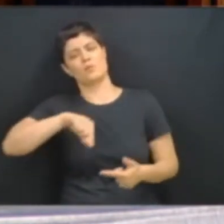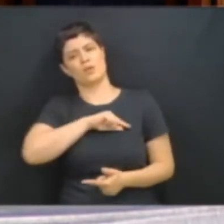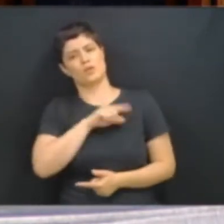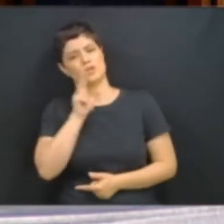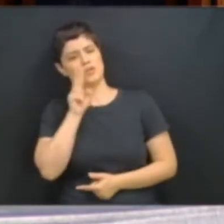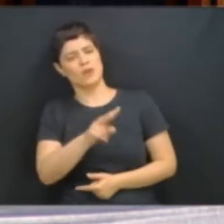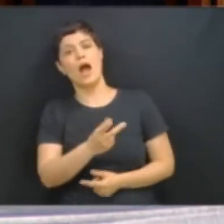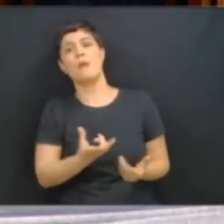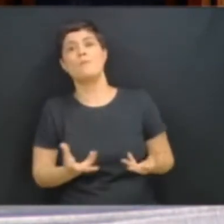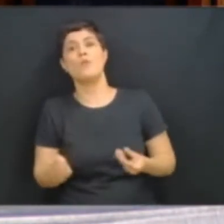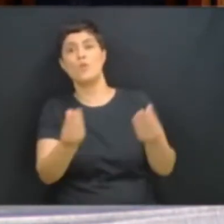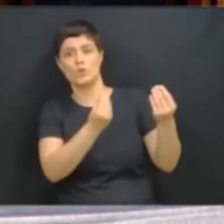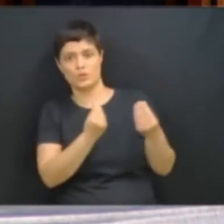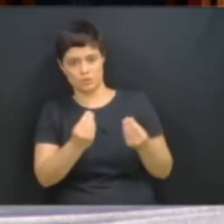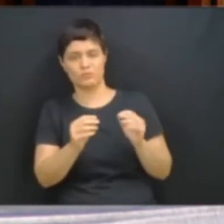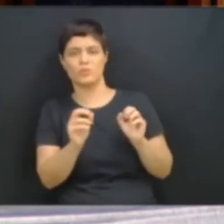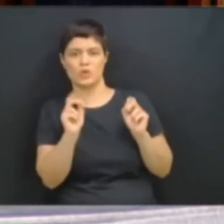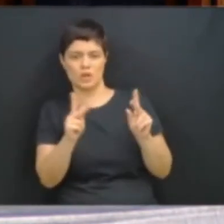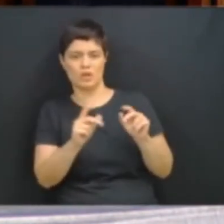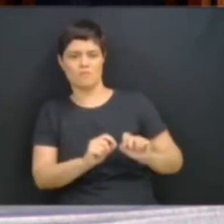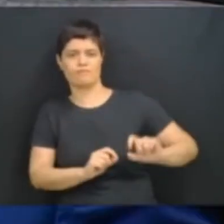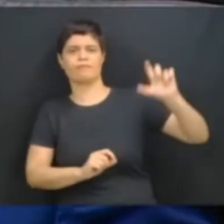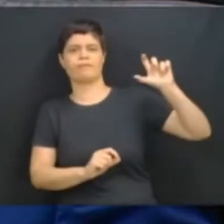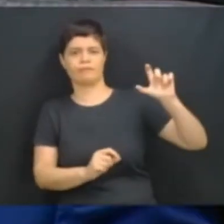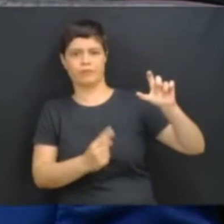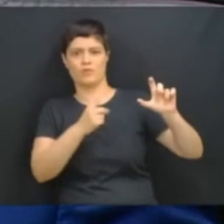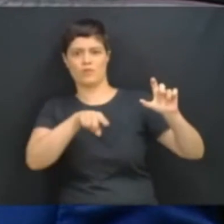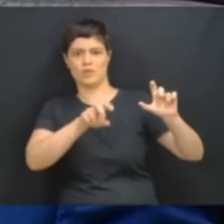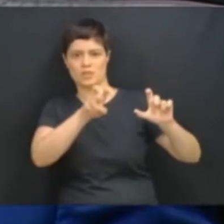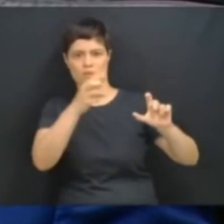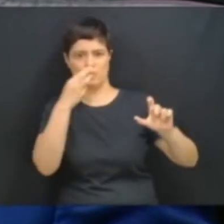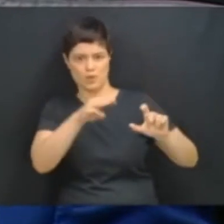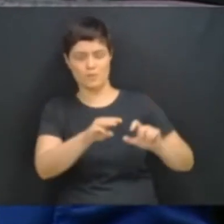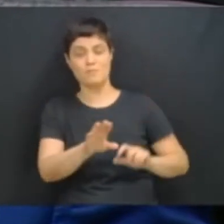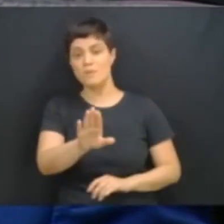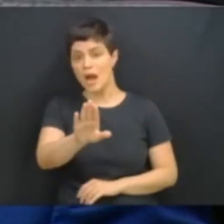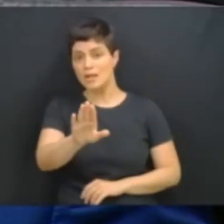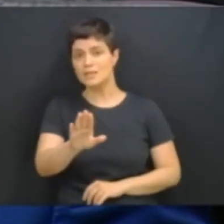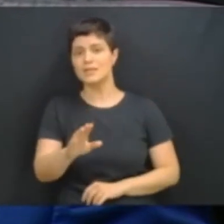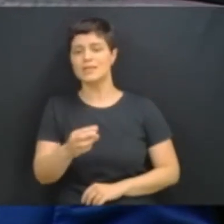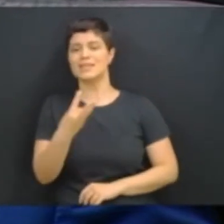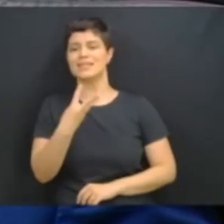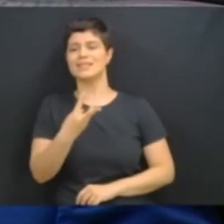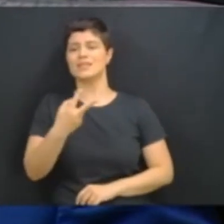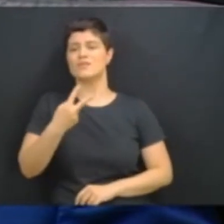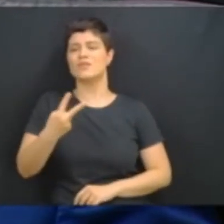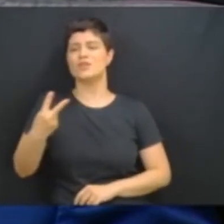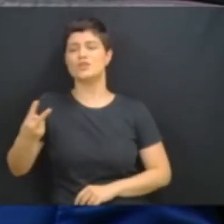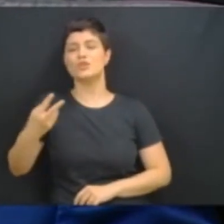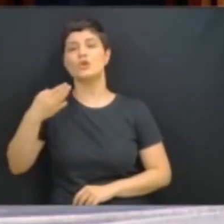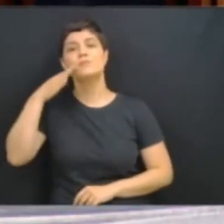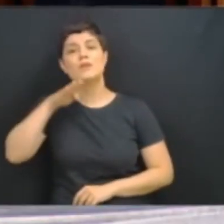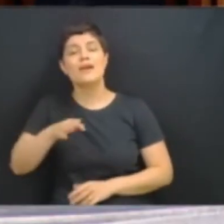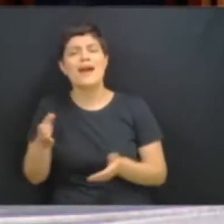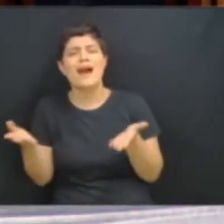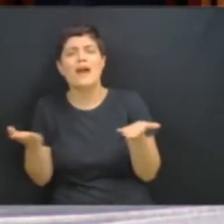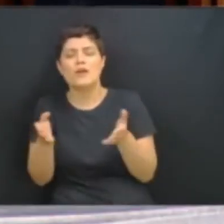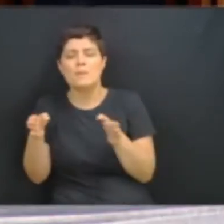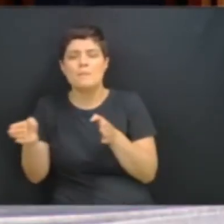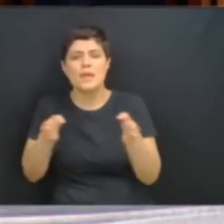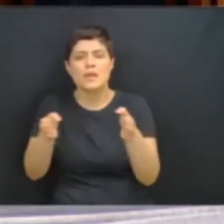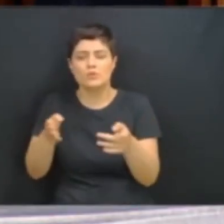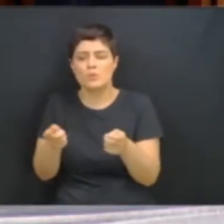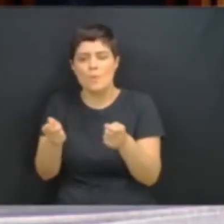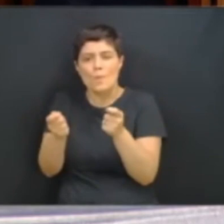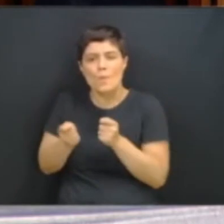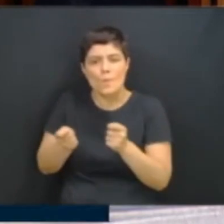de 322 milhões na educação colocado, desse contingenciamento temporário de verbas,